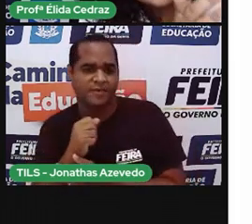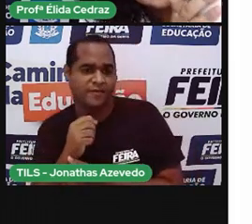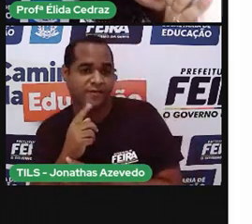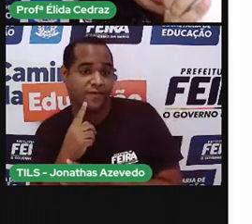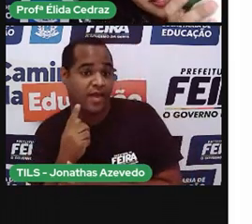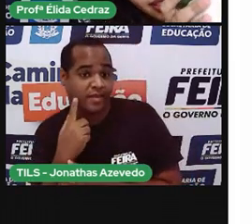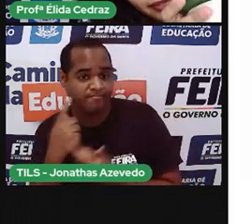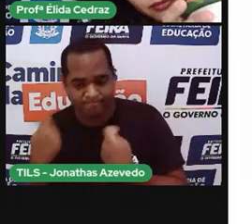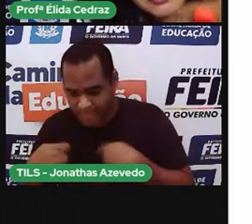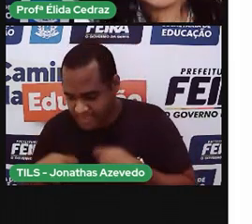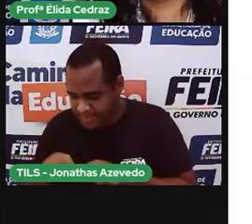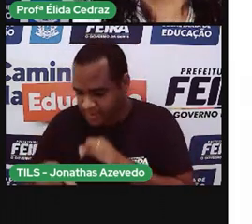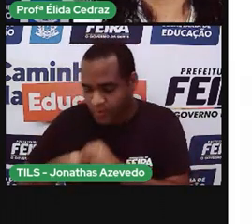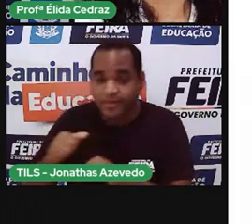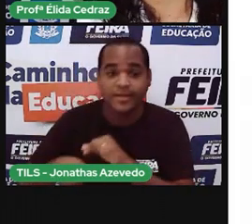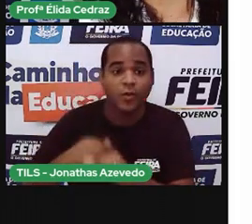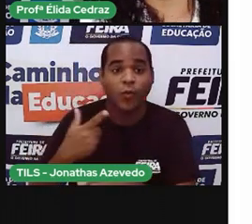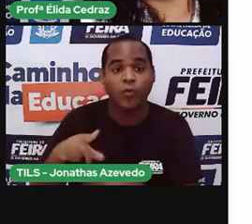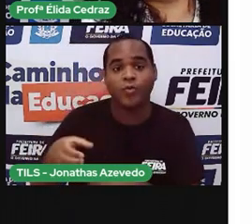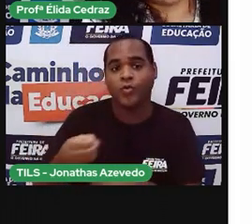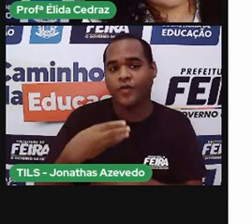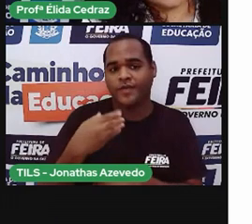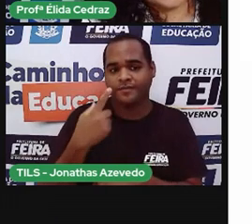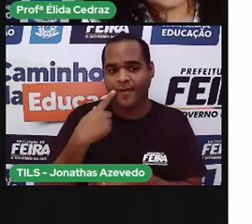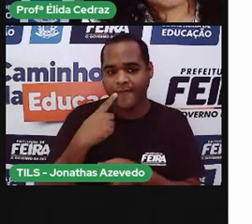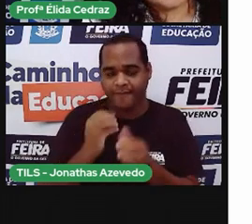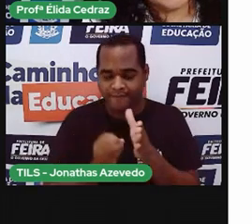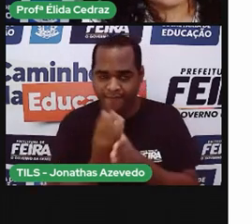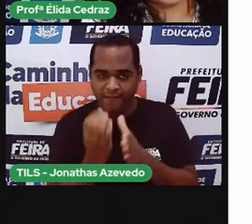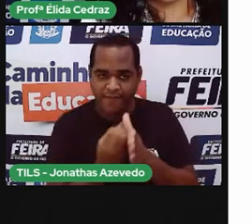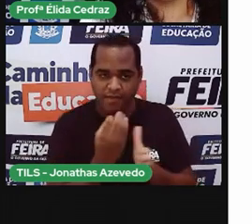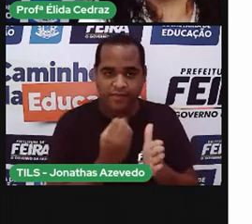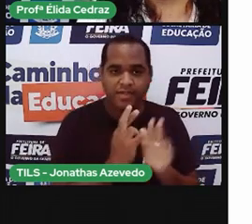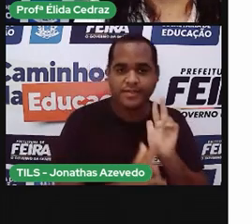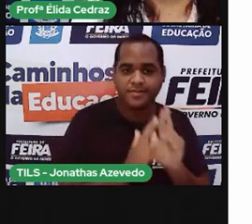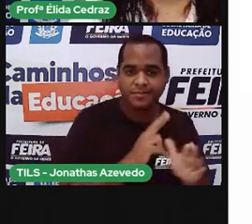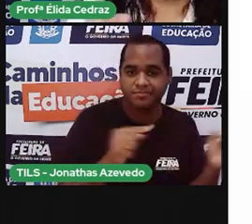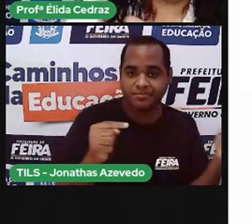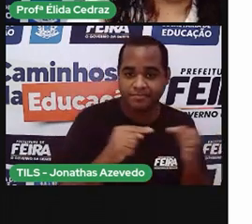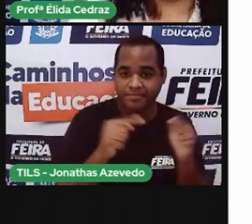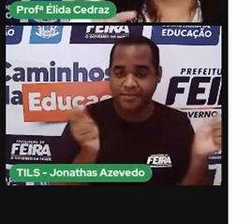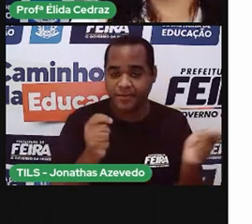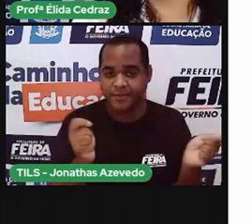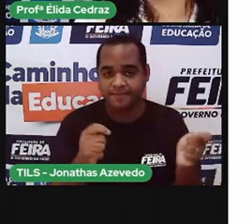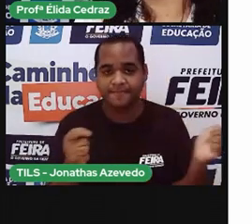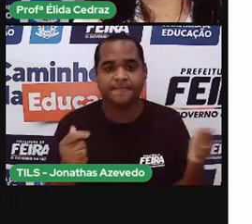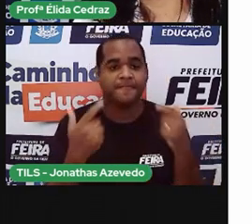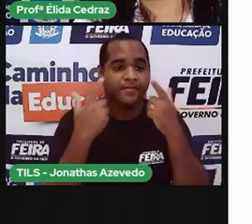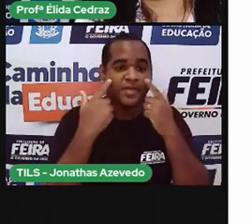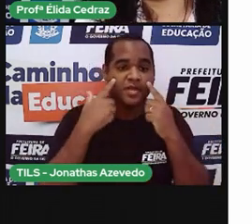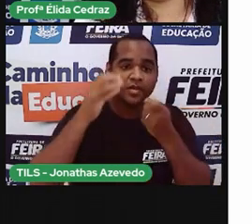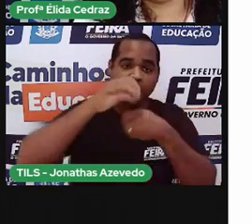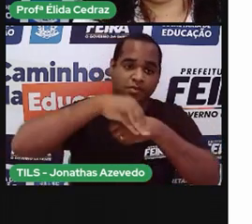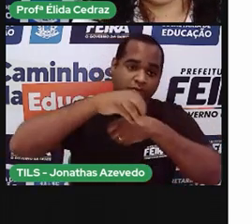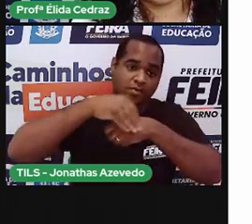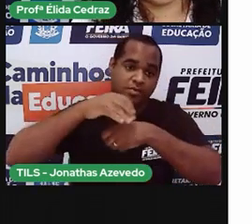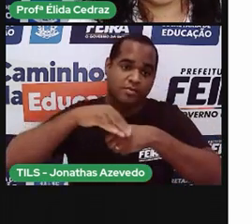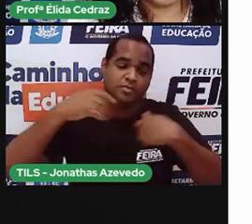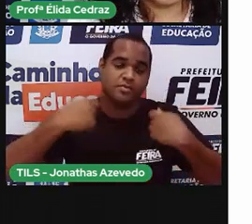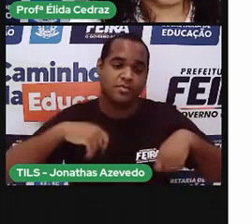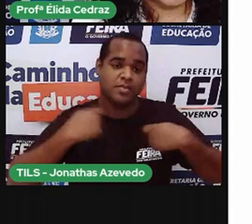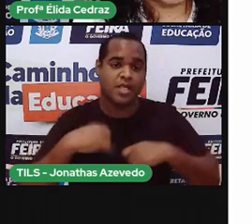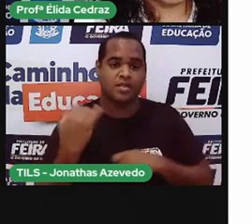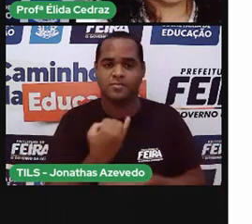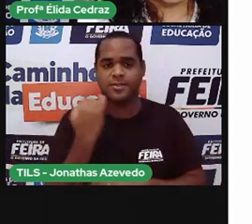material reciclado para a produção da sua atividade. Lembrem das orientações para a produção